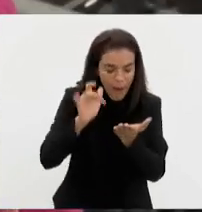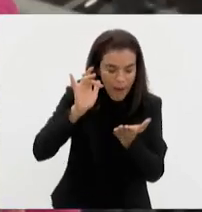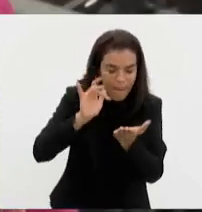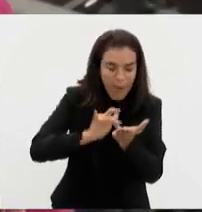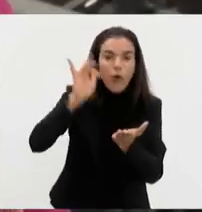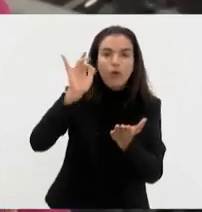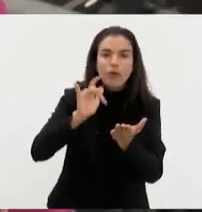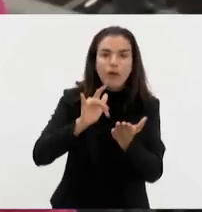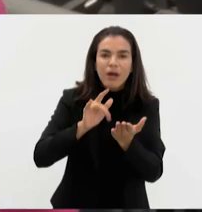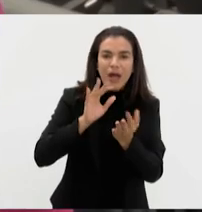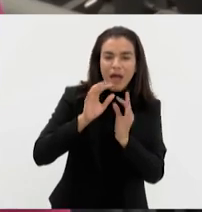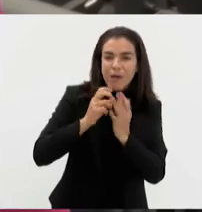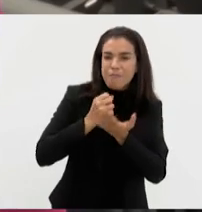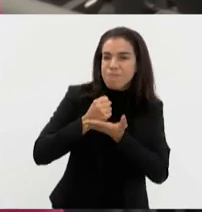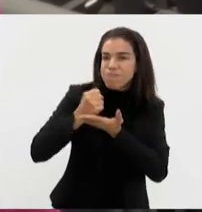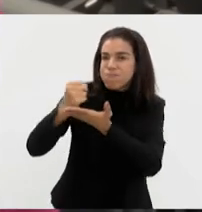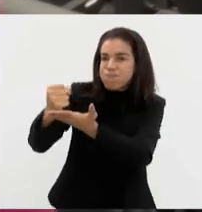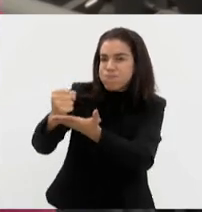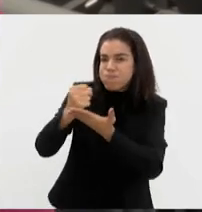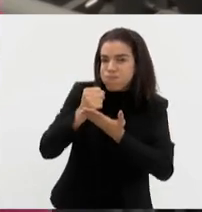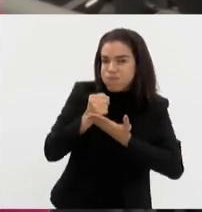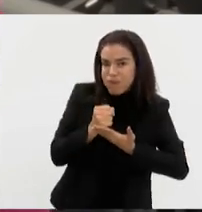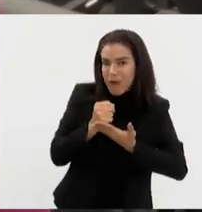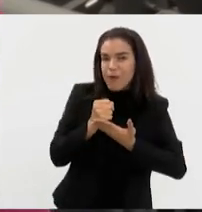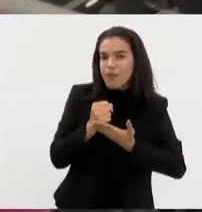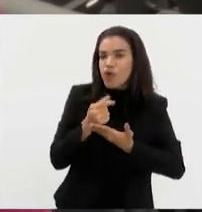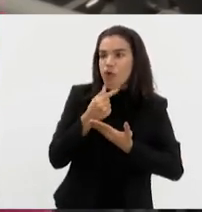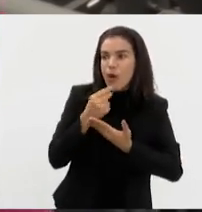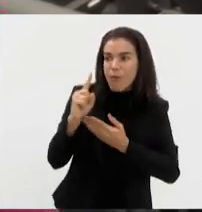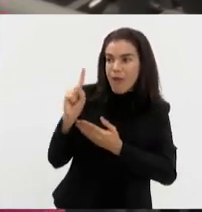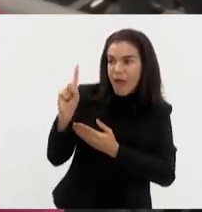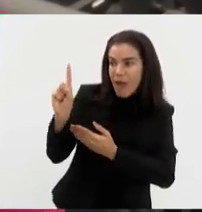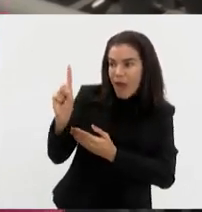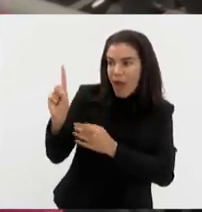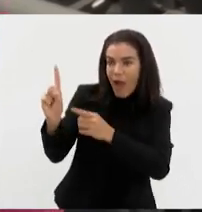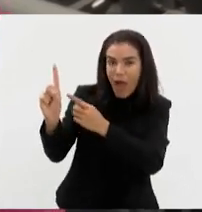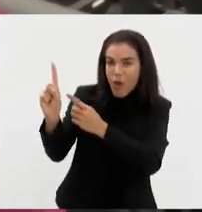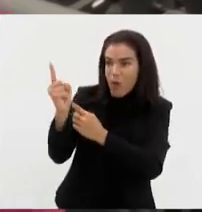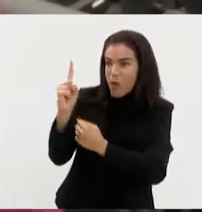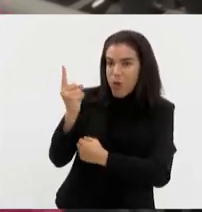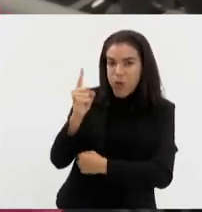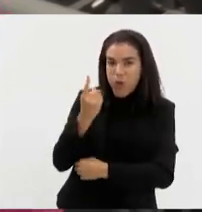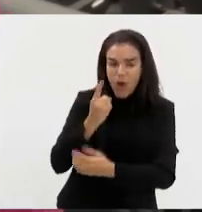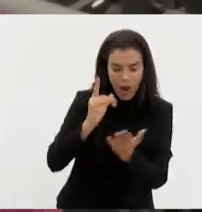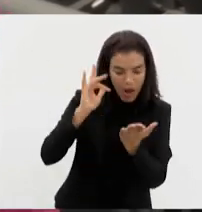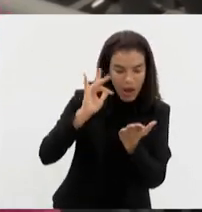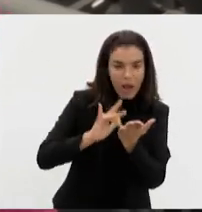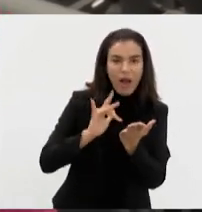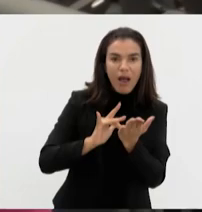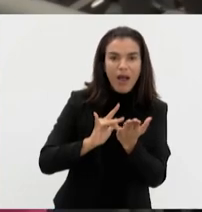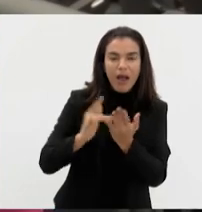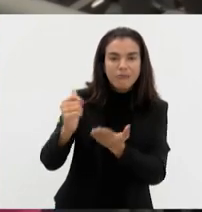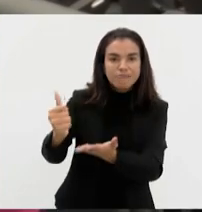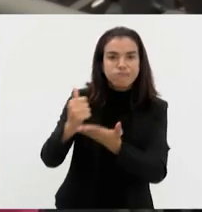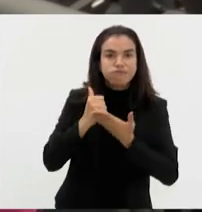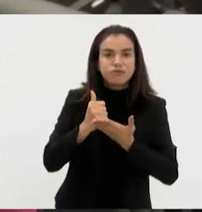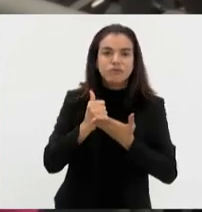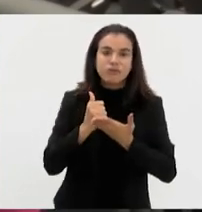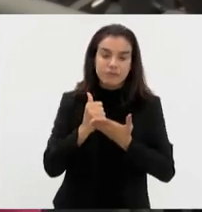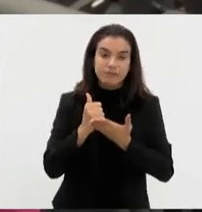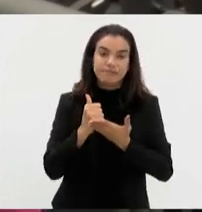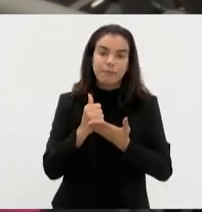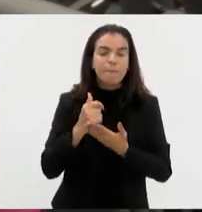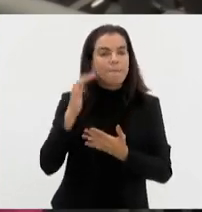pedido de socorro. Ao se aproximar-se o seu agressor. Enfim, é um momento crítico da gente pensar